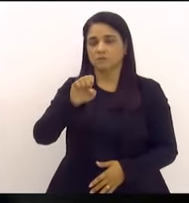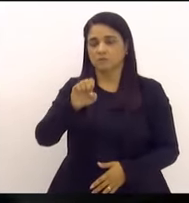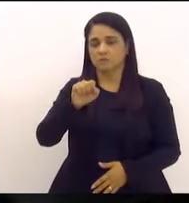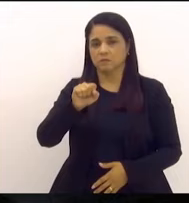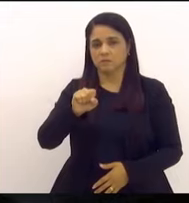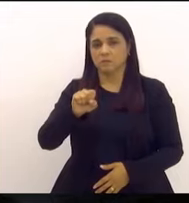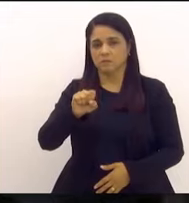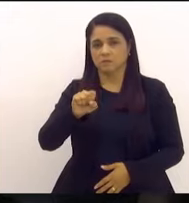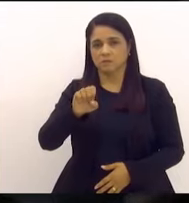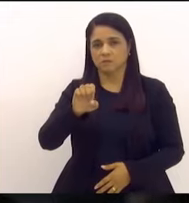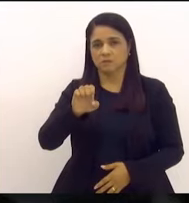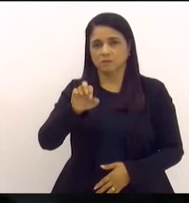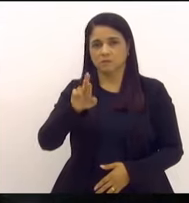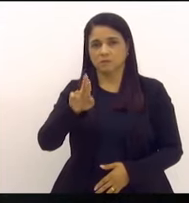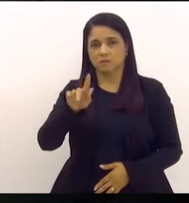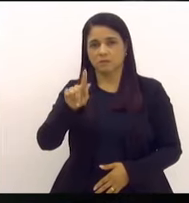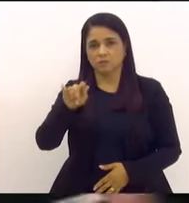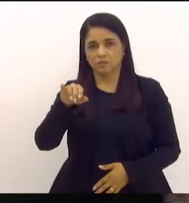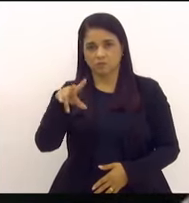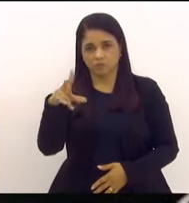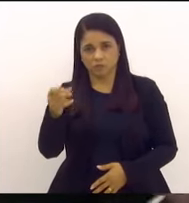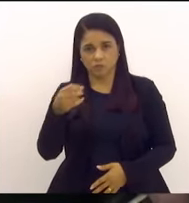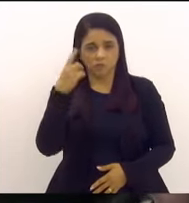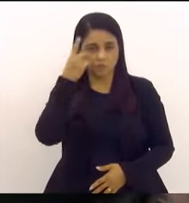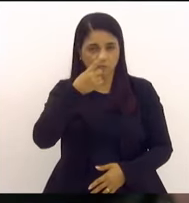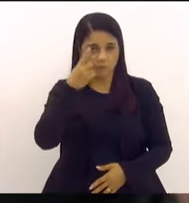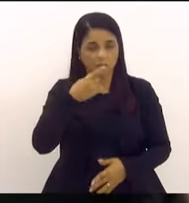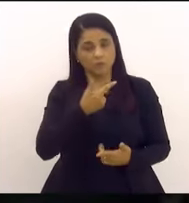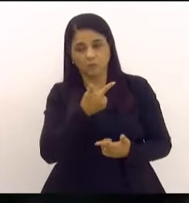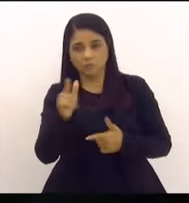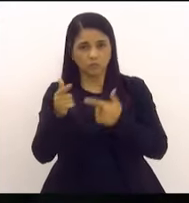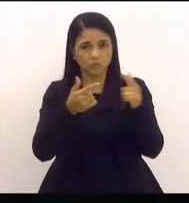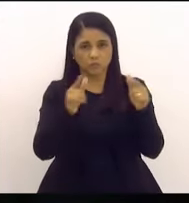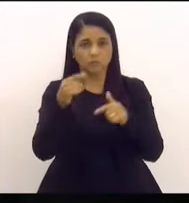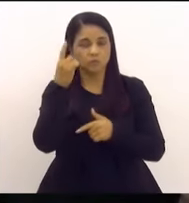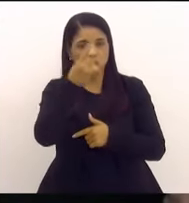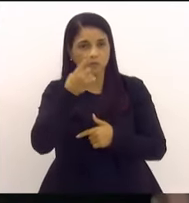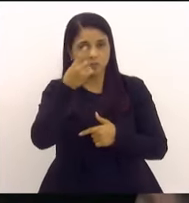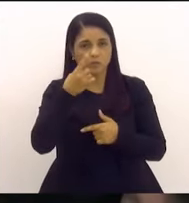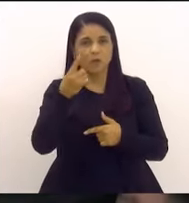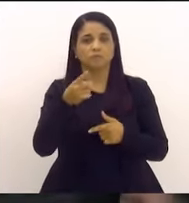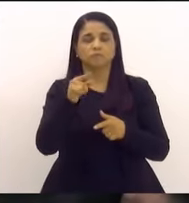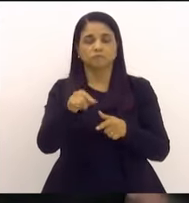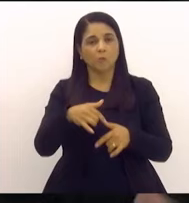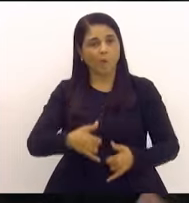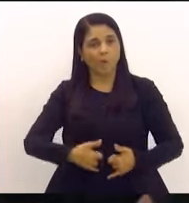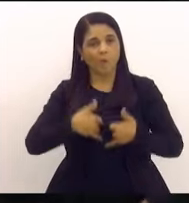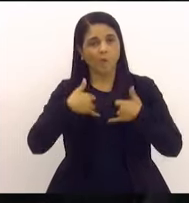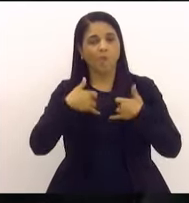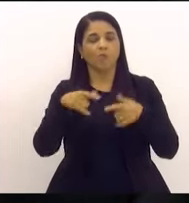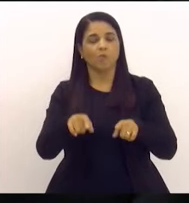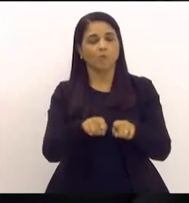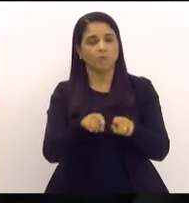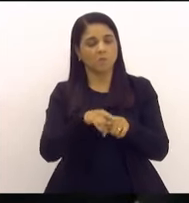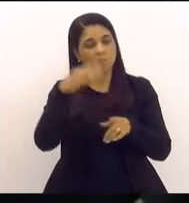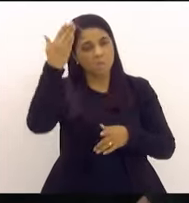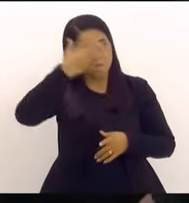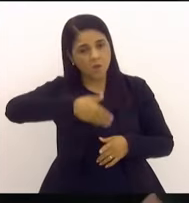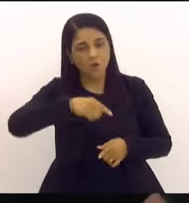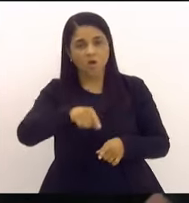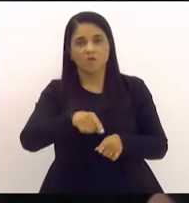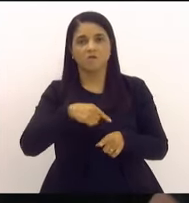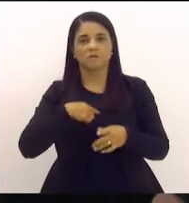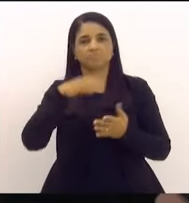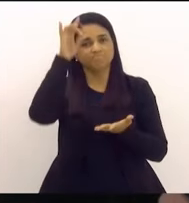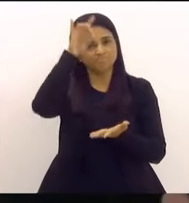demais deputados que tiveram a hombridade de mais uma vez darem provas concretas de que a